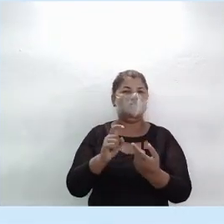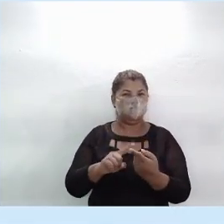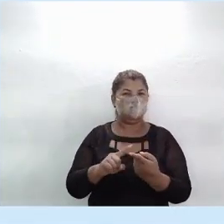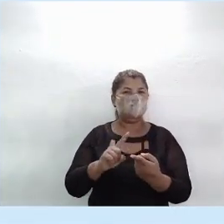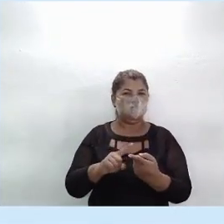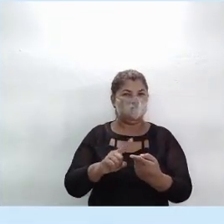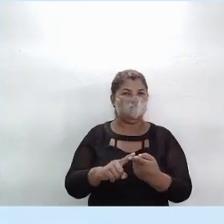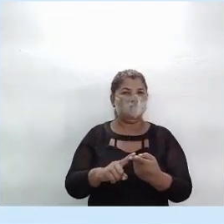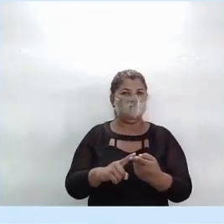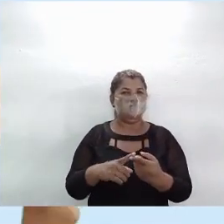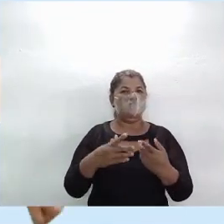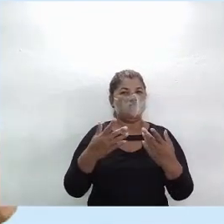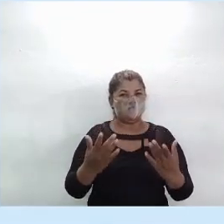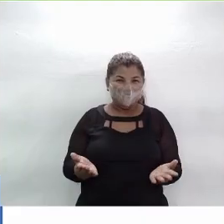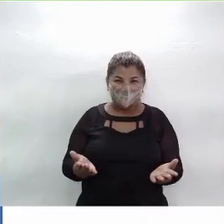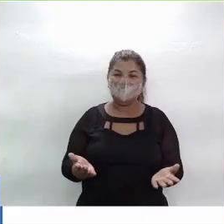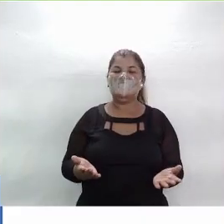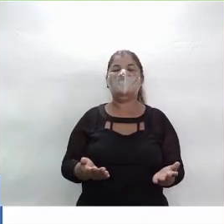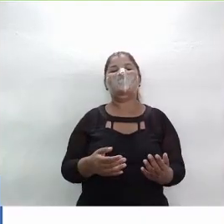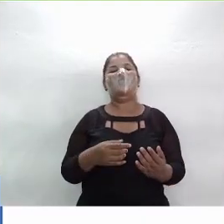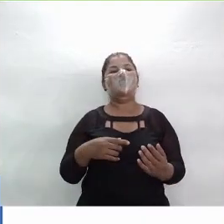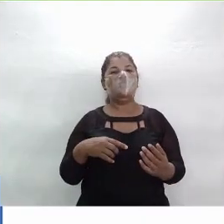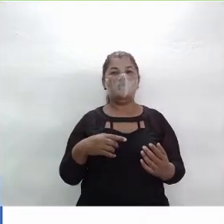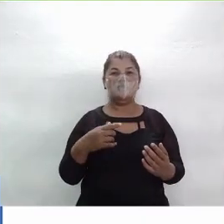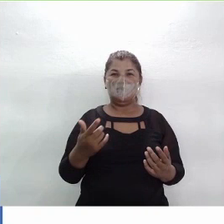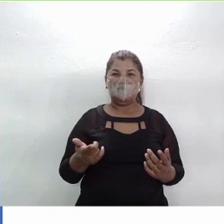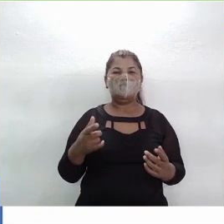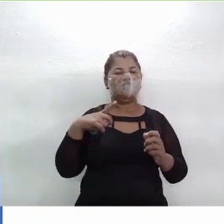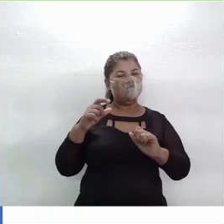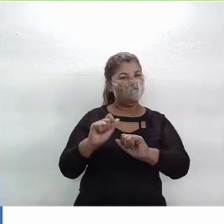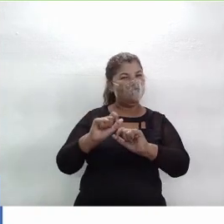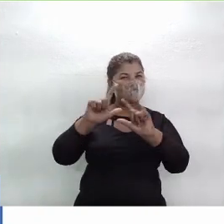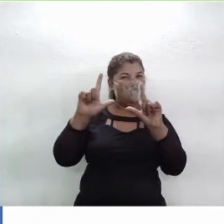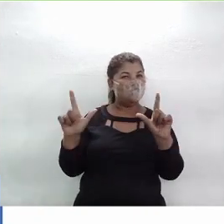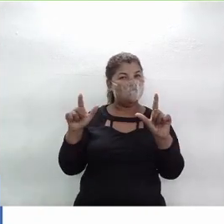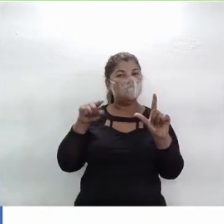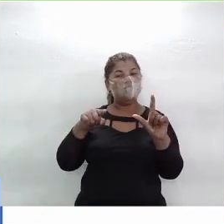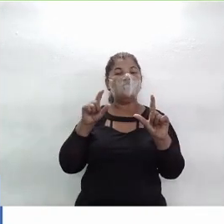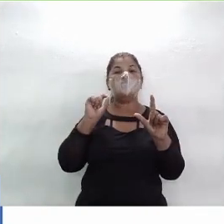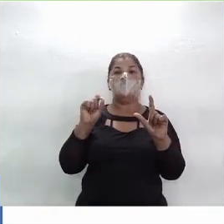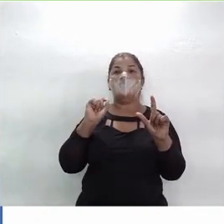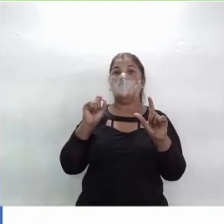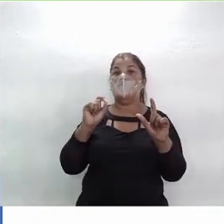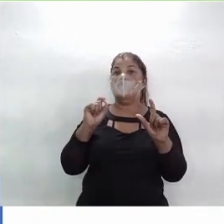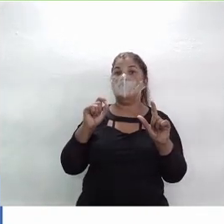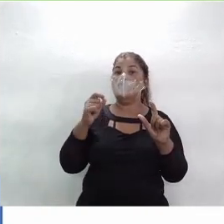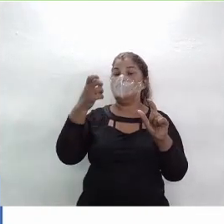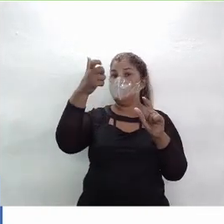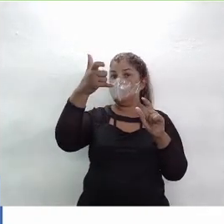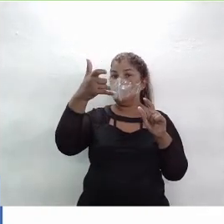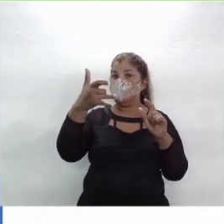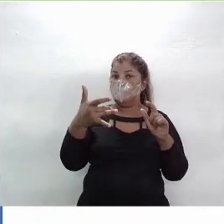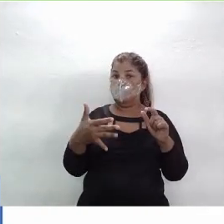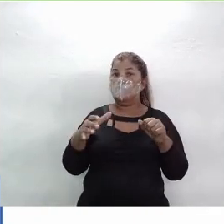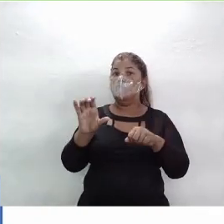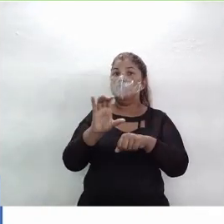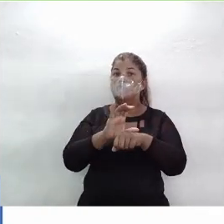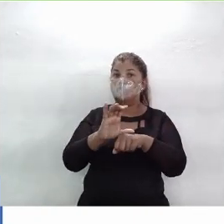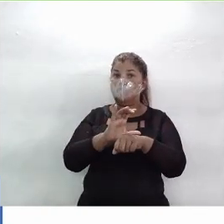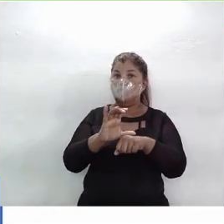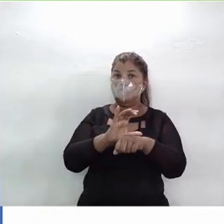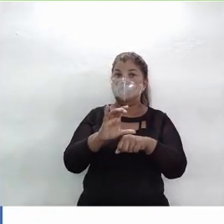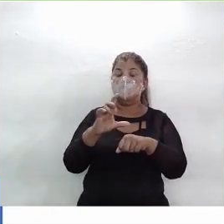Vamos lá. Na tela, como há na tela, nós temos a seguinte questão. A Constituição